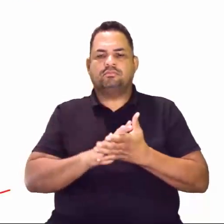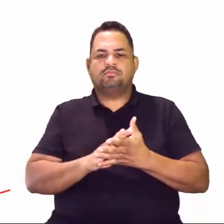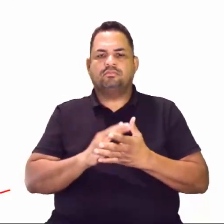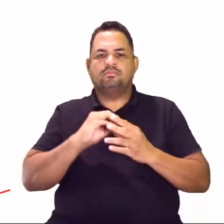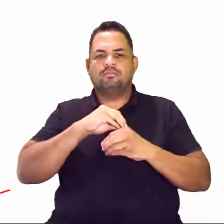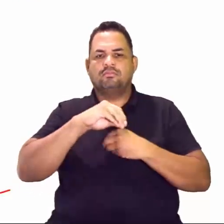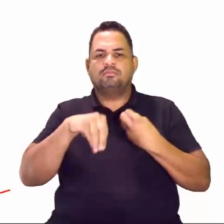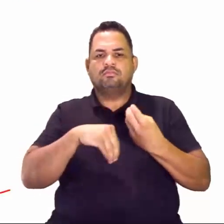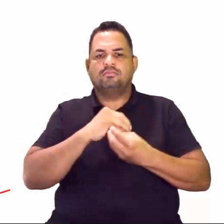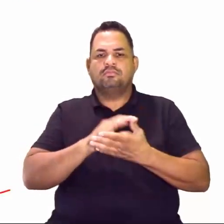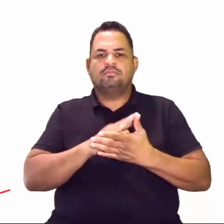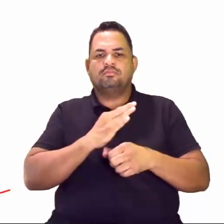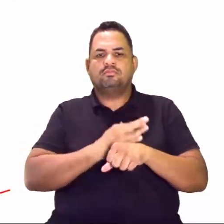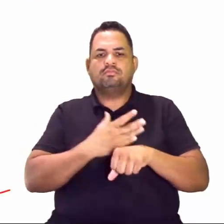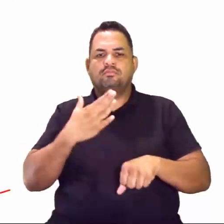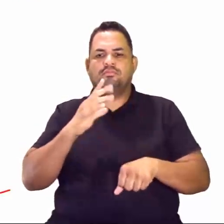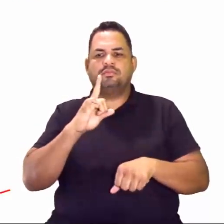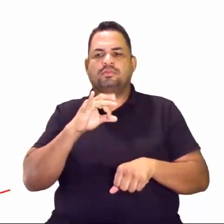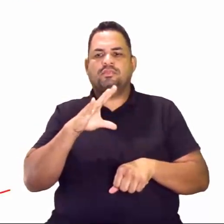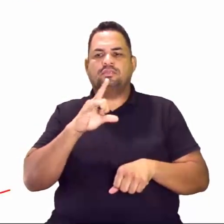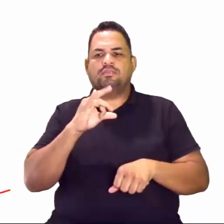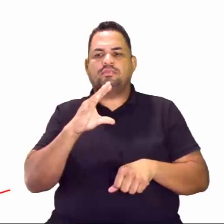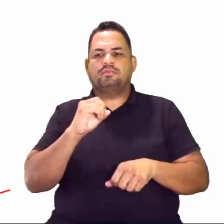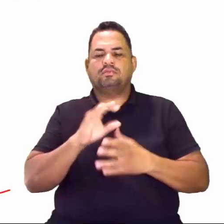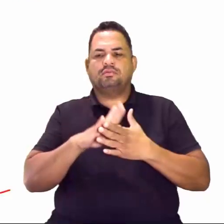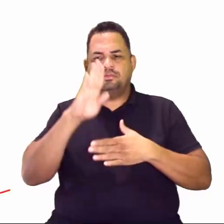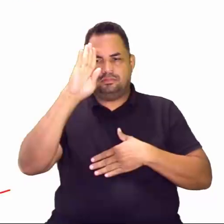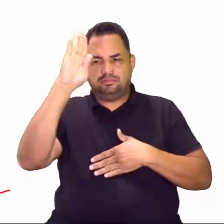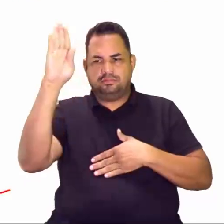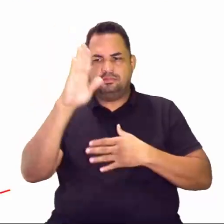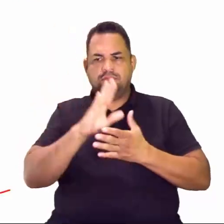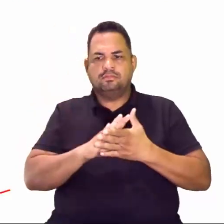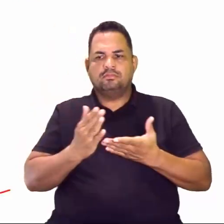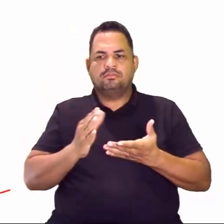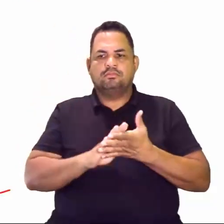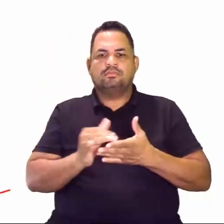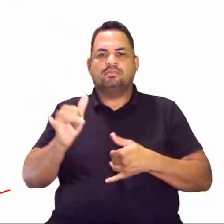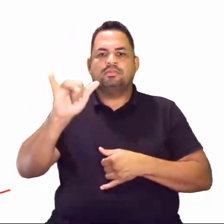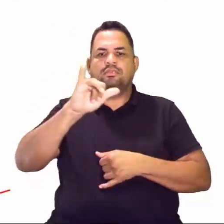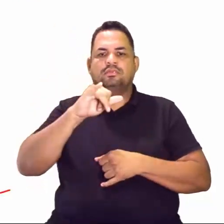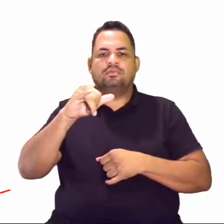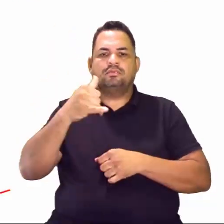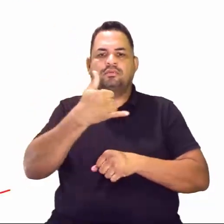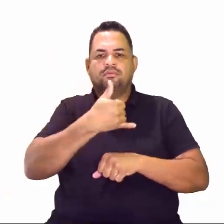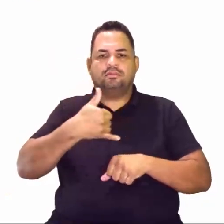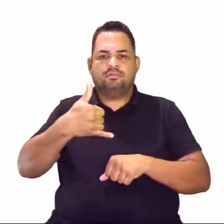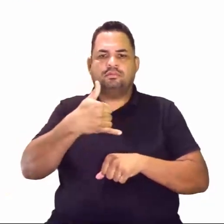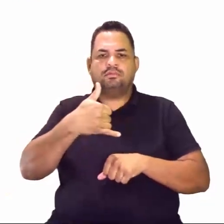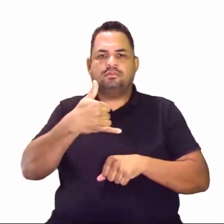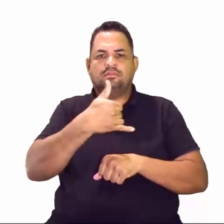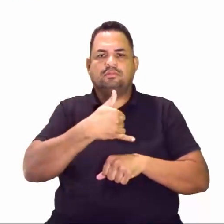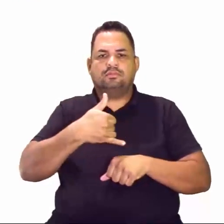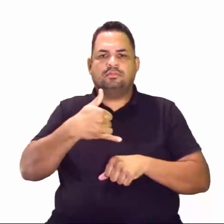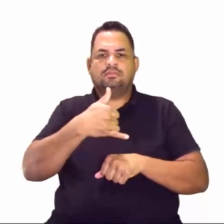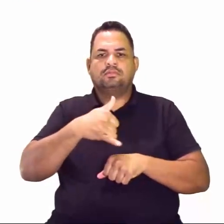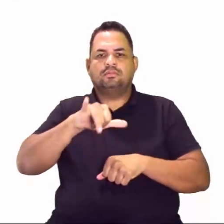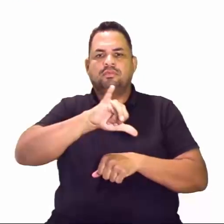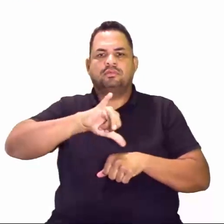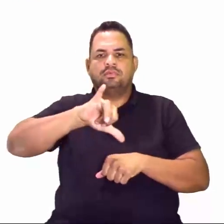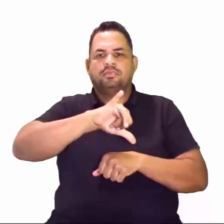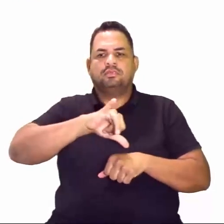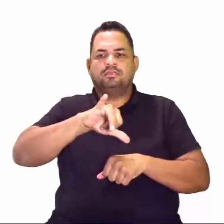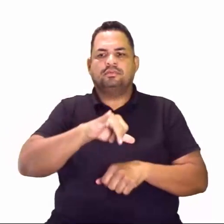do composto ácido acético, que é o principal constituinte do vinagre, tá bom? E aí,